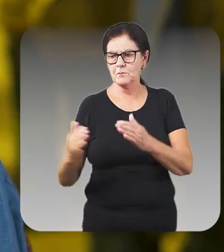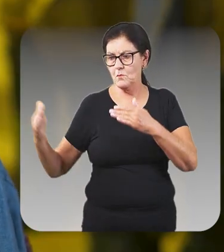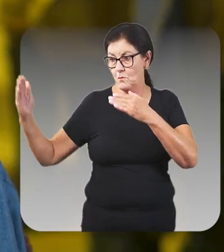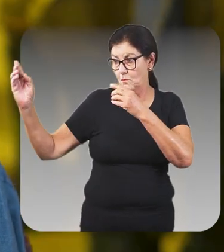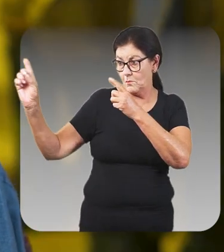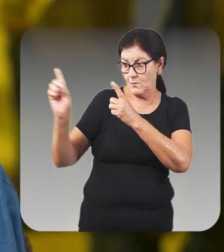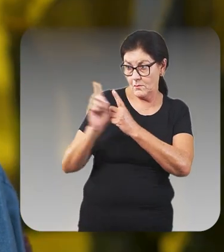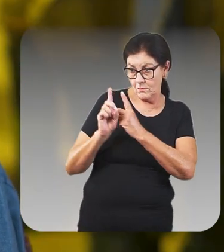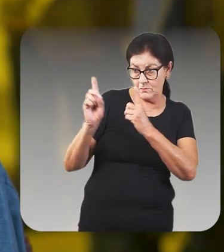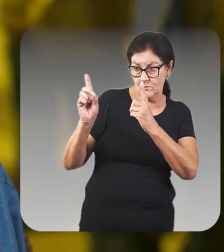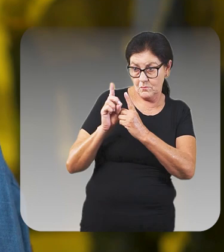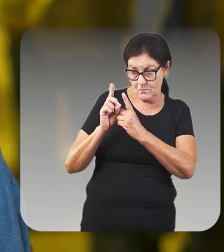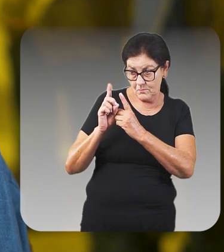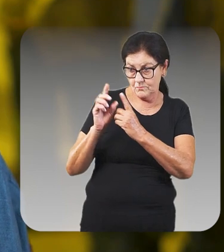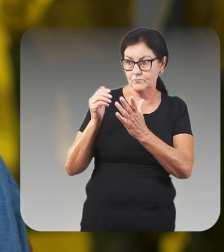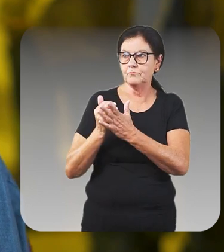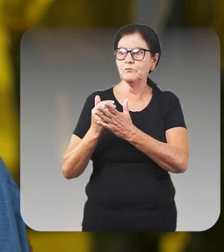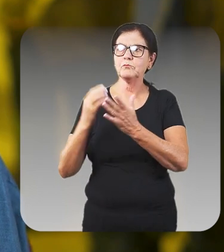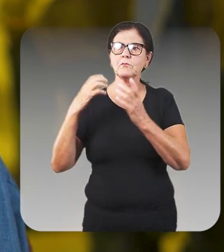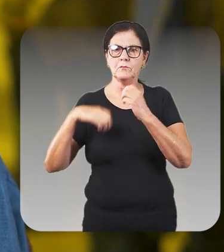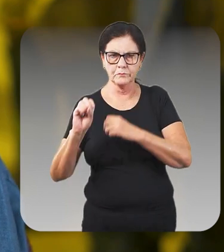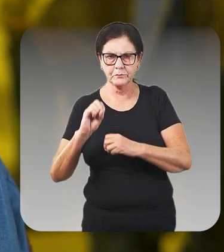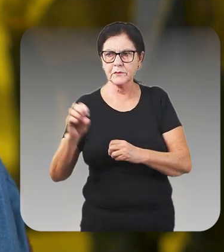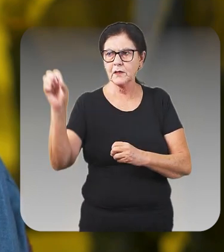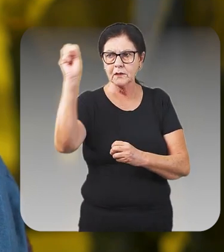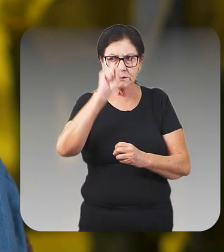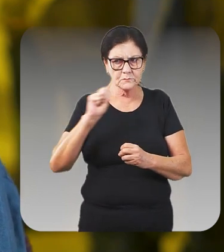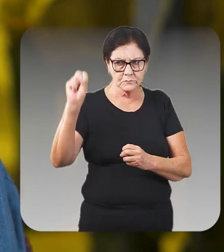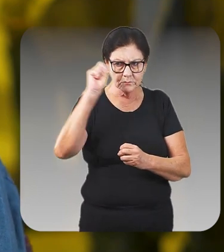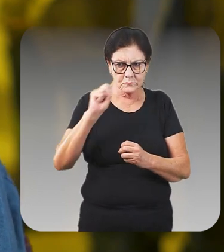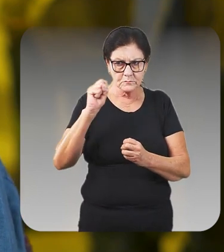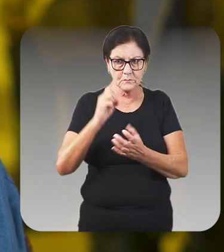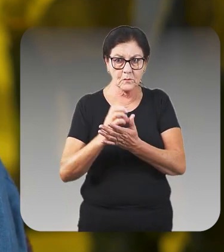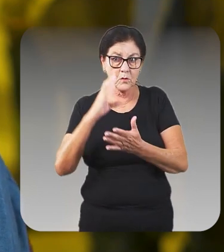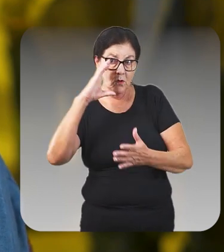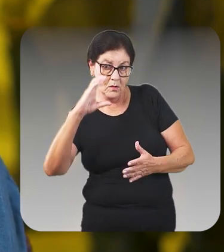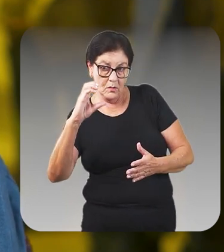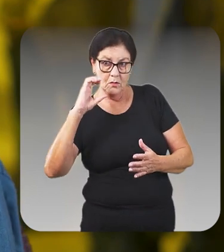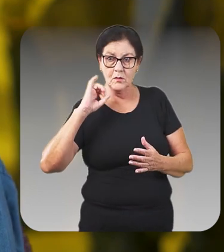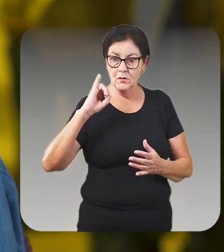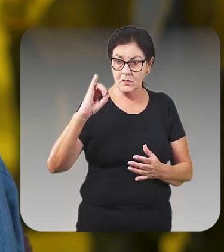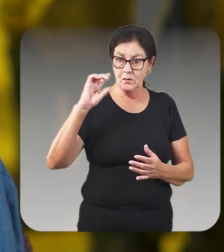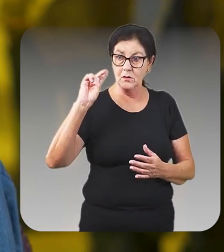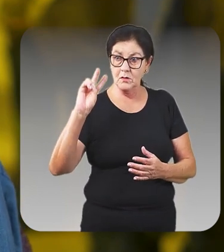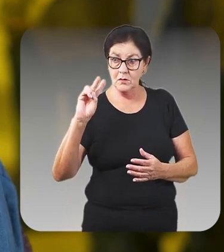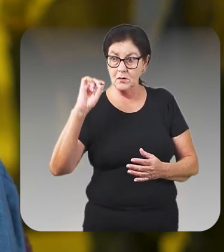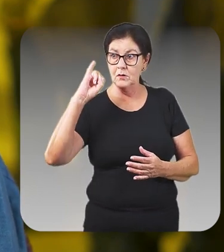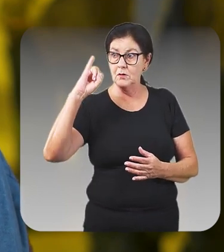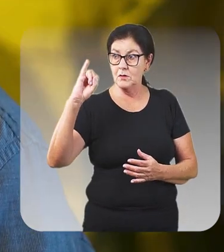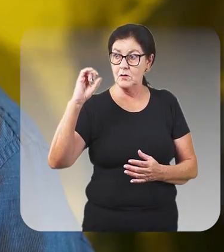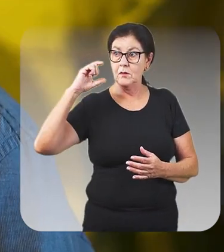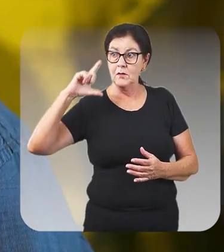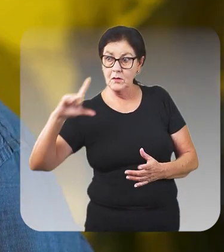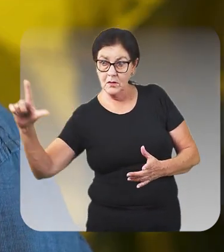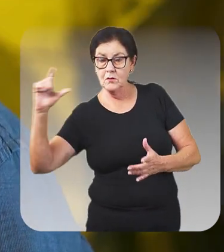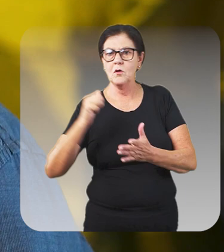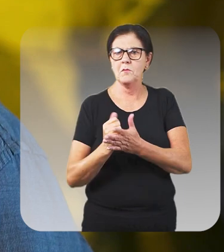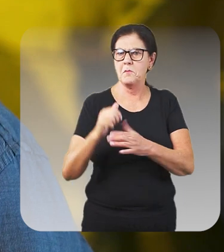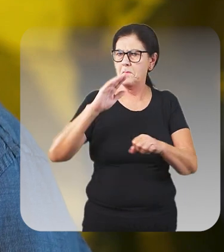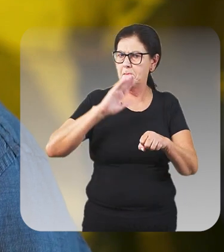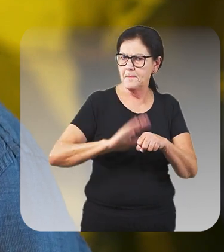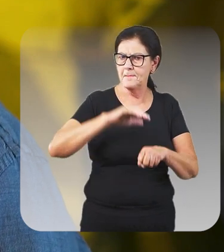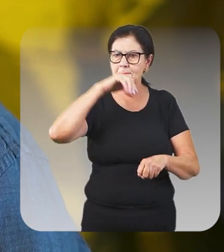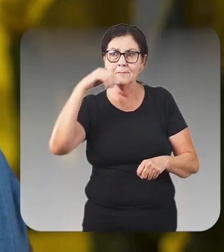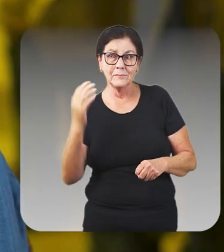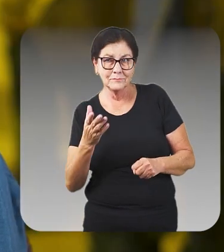aproximava da sociedade civil. Então isso é muito claro não só por conta desse modelo chamado cientificista, mas também em que eles